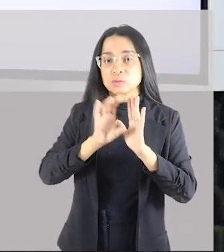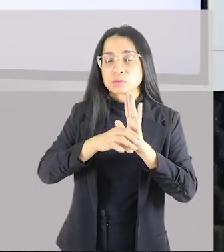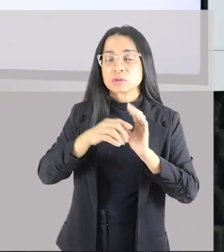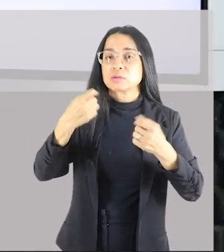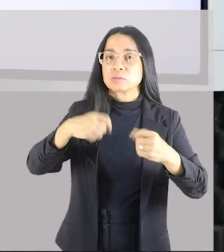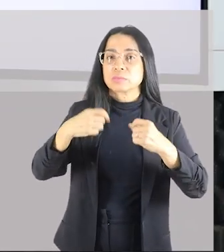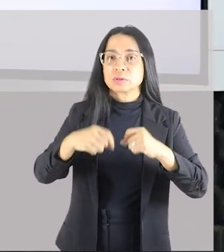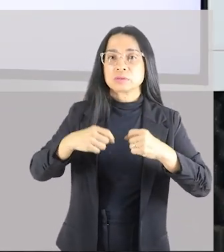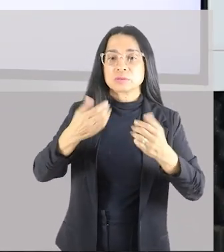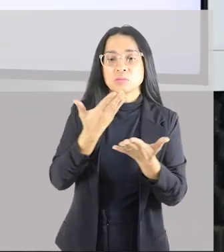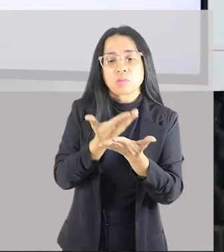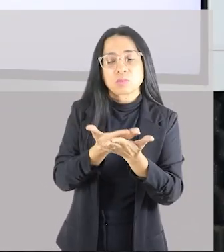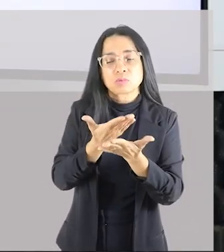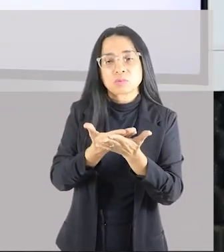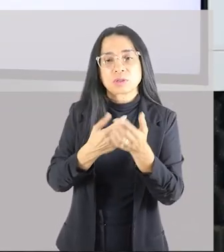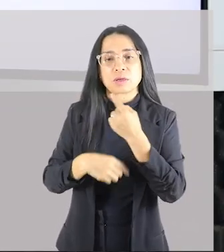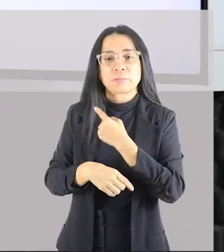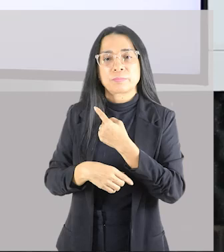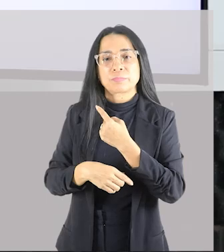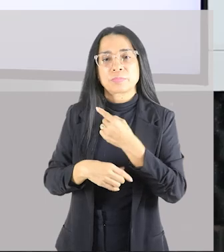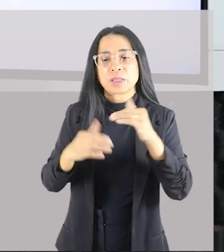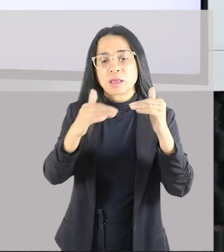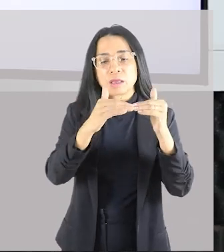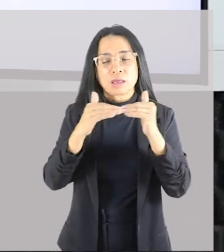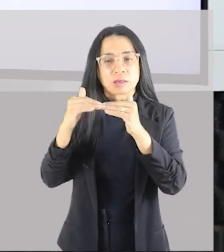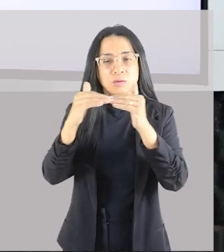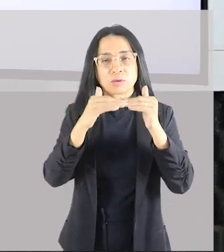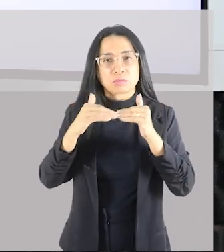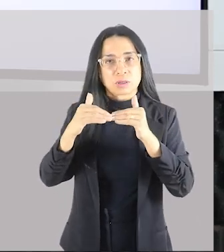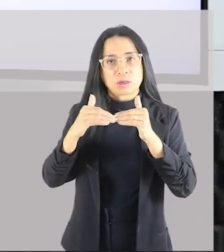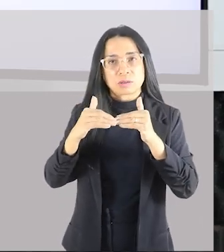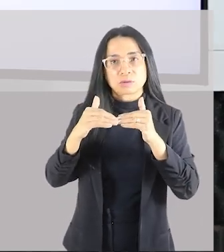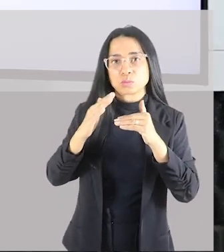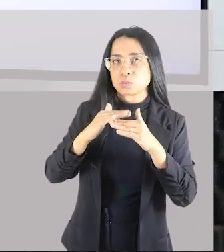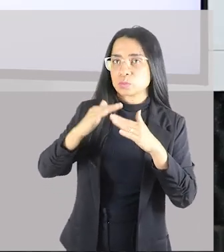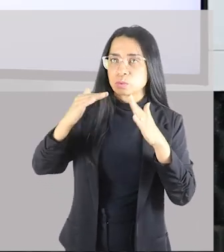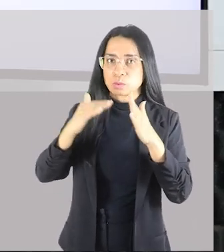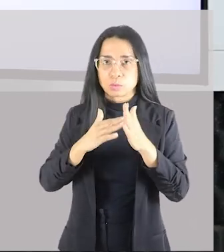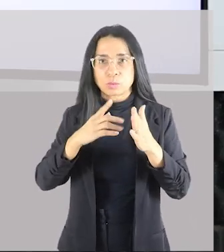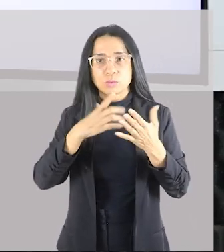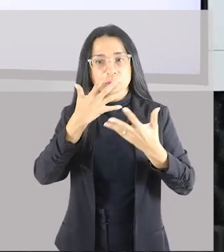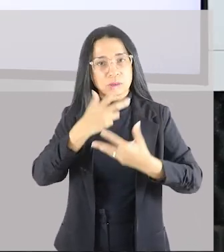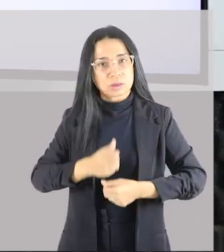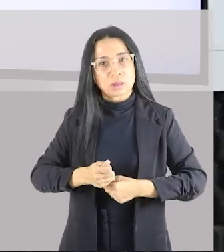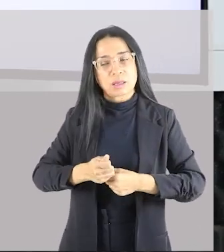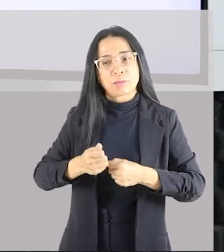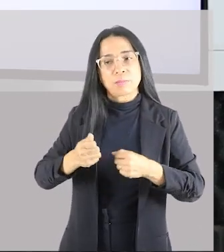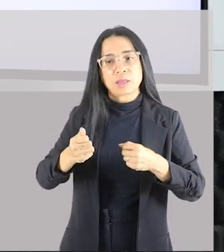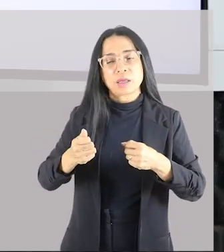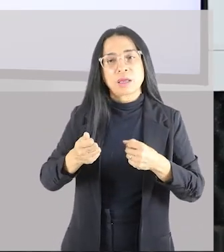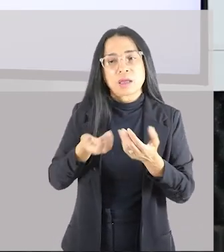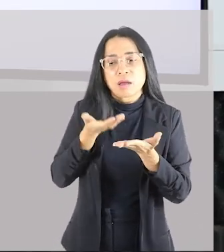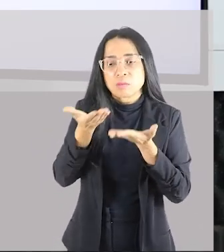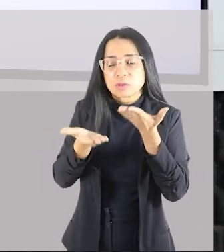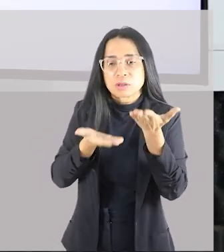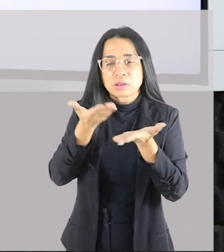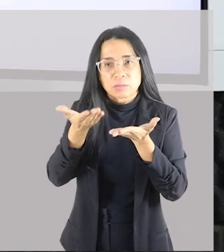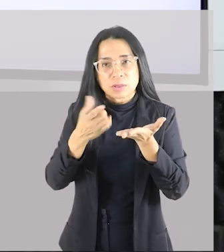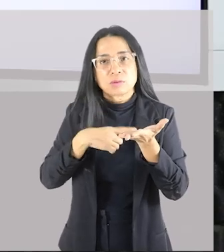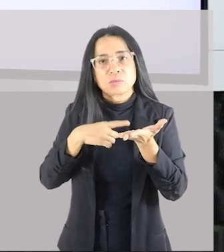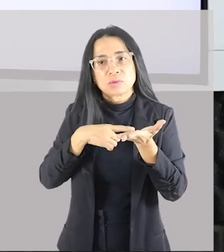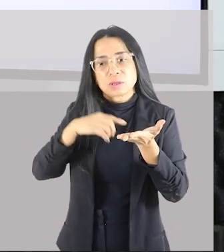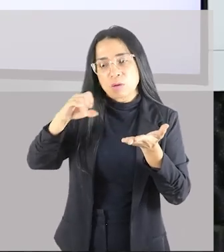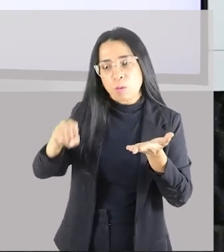estudados. A igualdade, por exemplo, é quando todos recebem o mesmo tratamento e eles têm ali a oferta de oportunidades. Você está